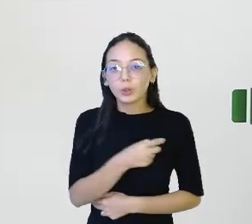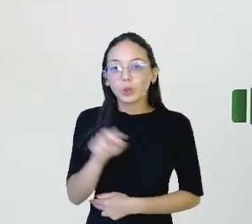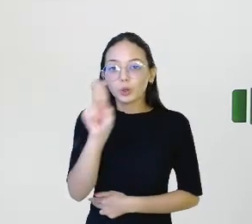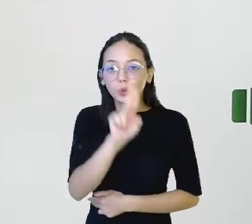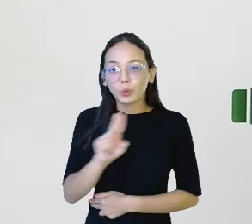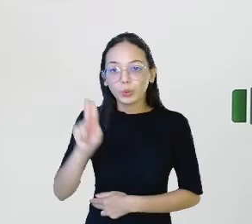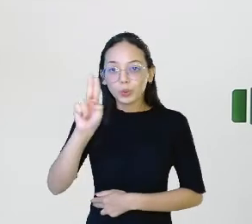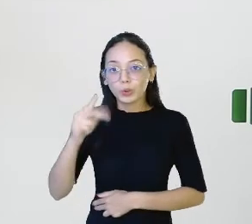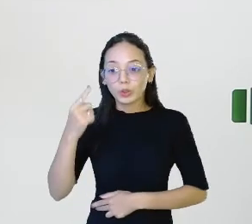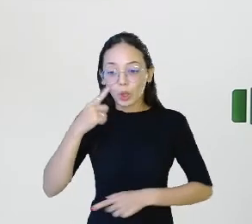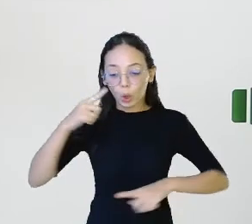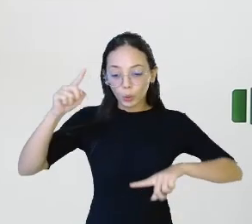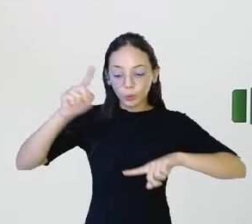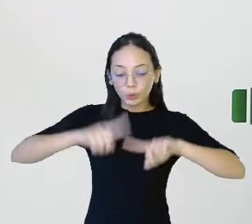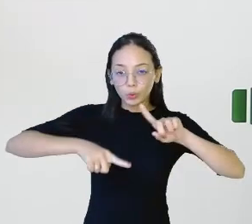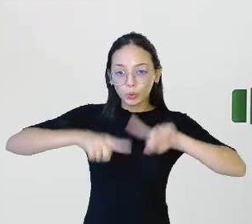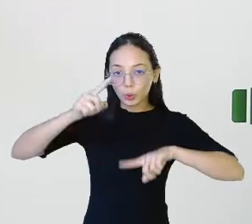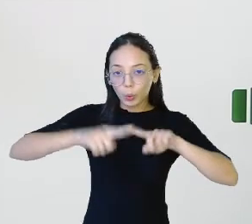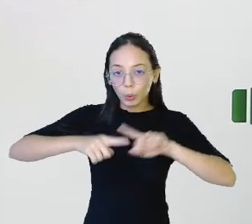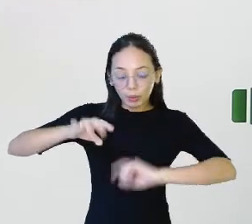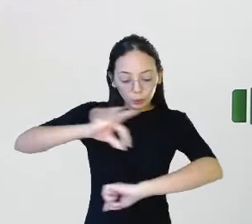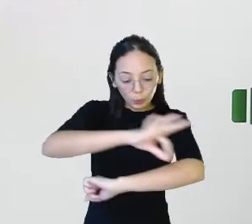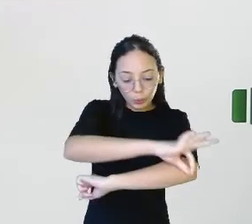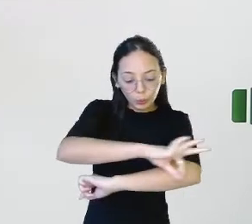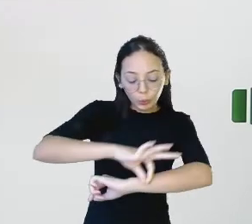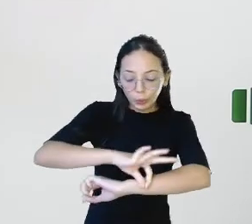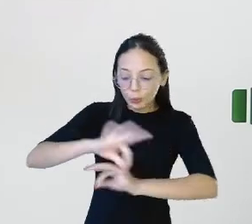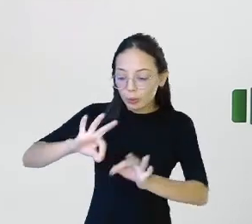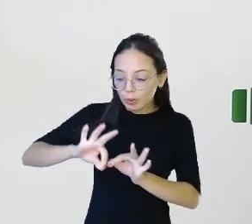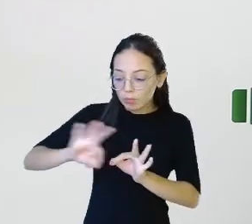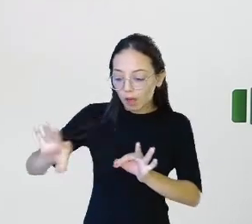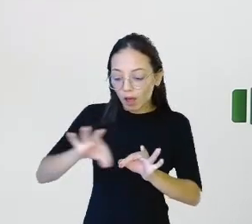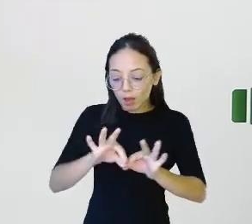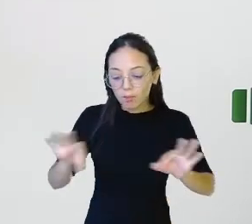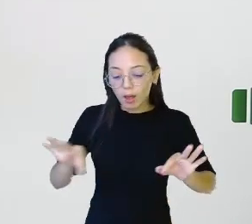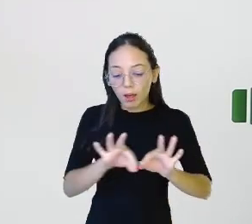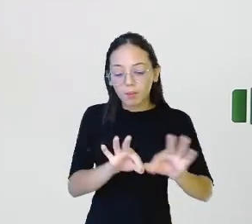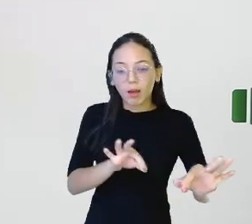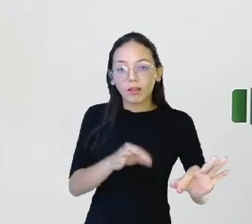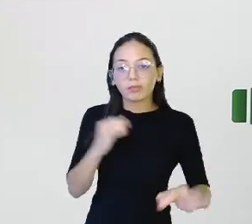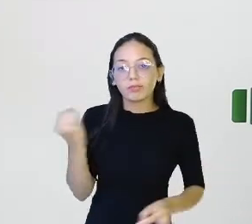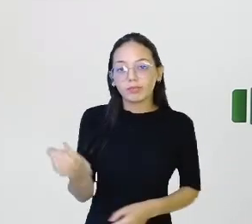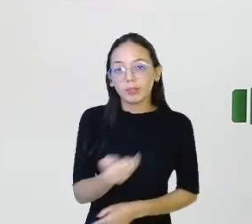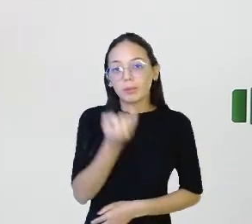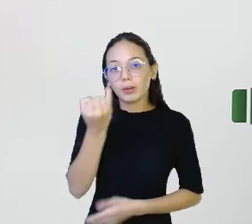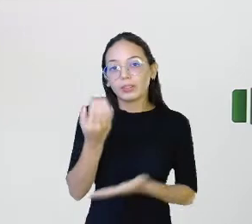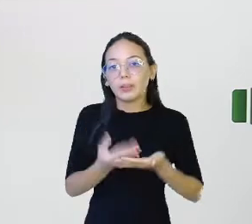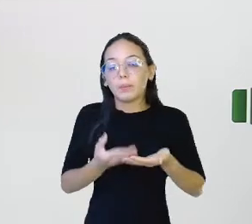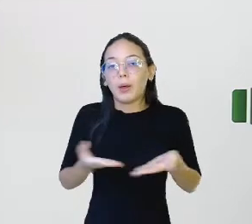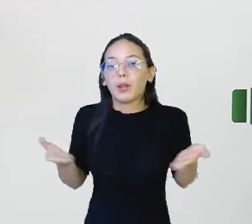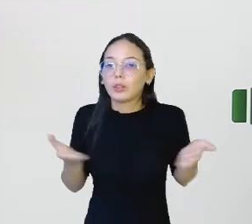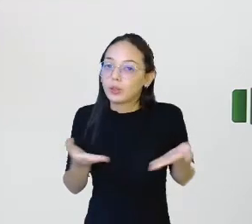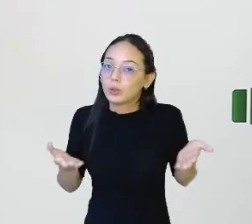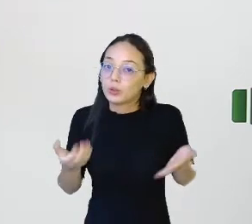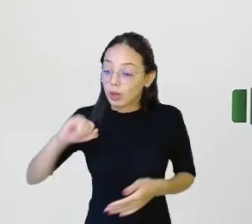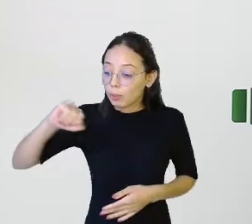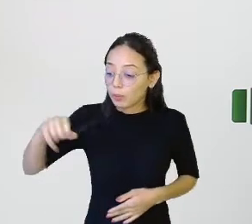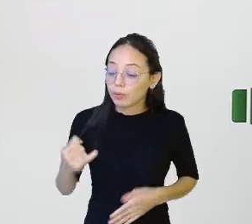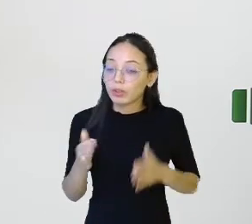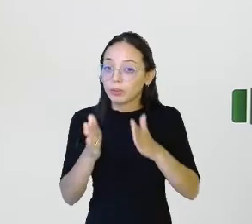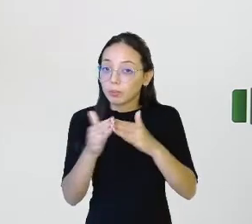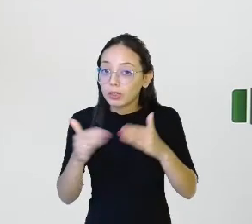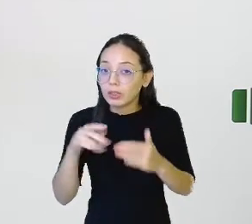um instrumento de medida que será fundamental para a nossa aula de hoje. Eu já aproveito para pedir para você pegar